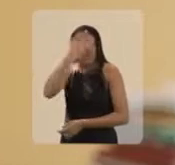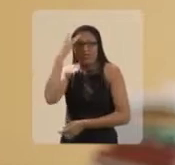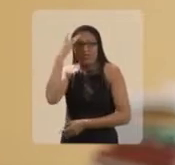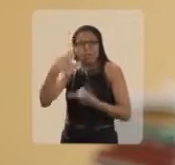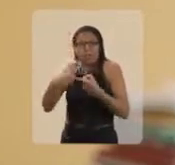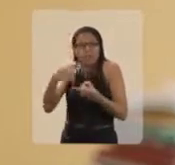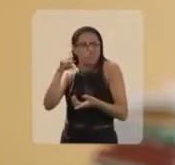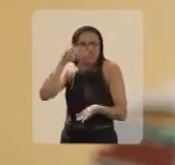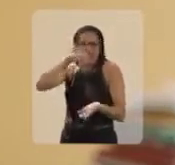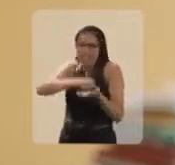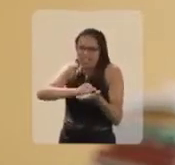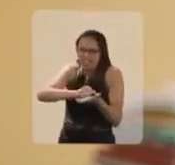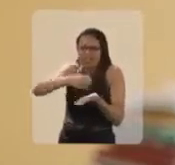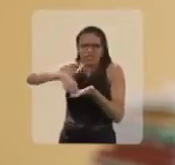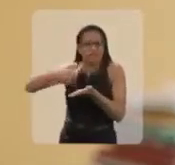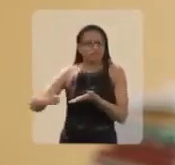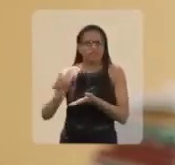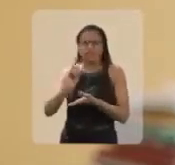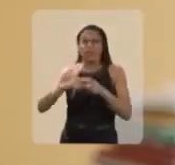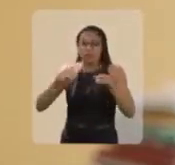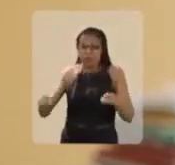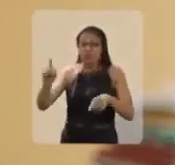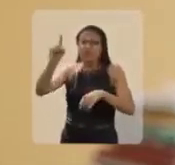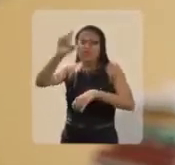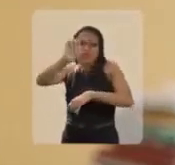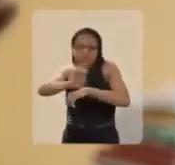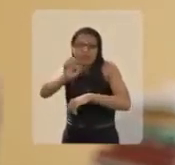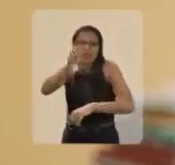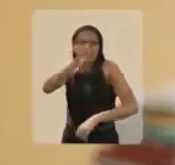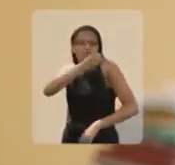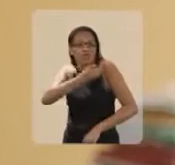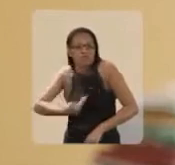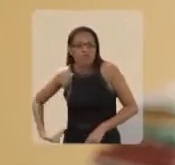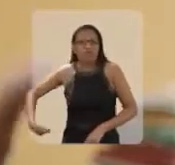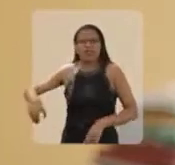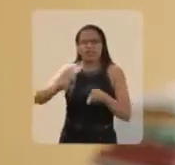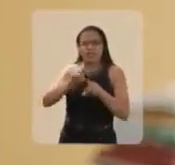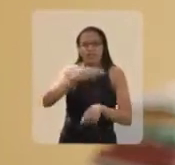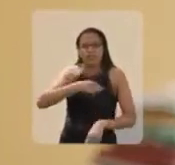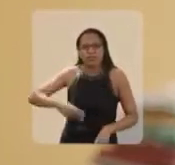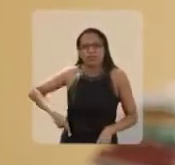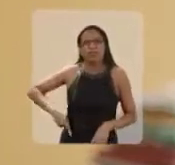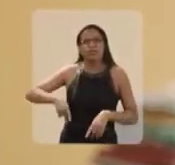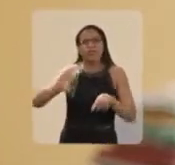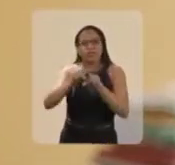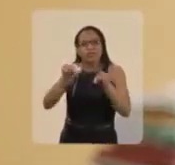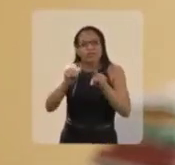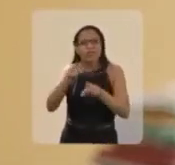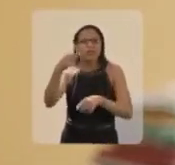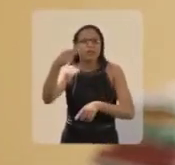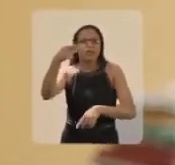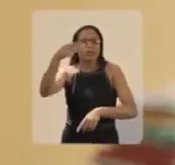instâncias oficiais, através da municipalidade, através dos governos estaduais, através do Ministério Público, da Defensoria Pública, do Poder